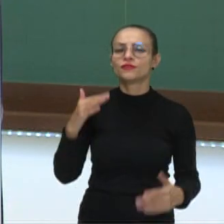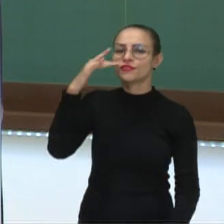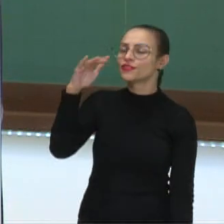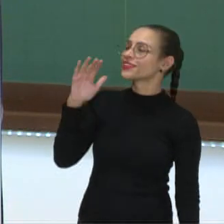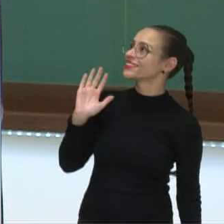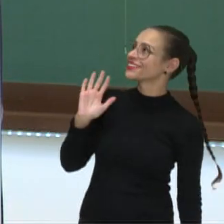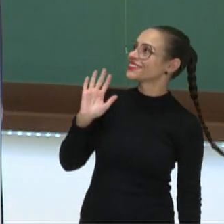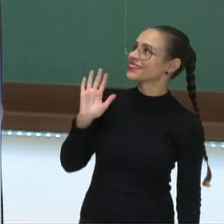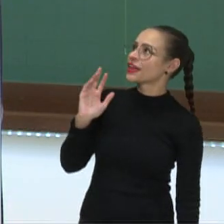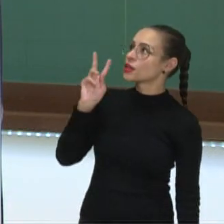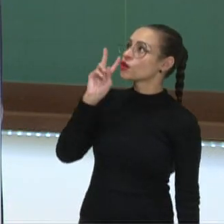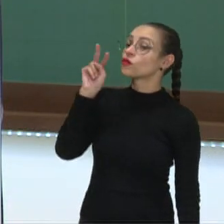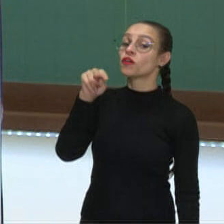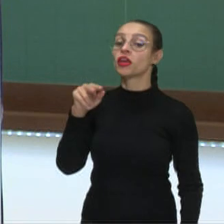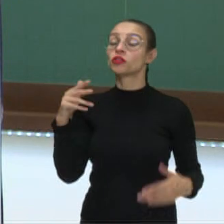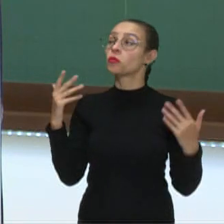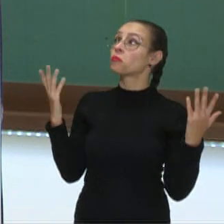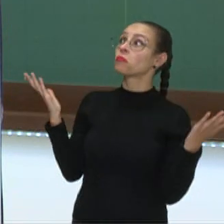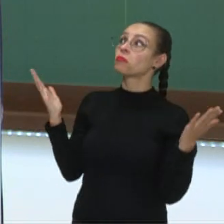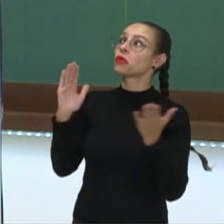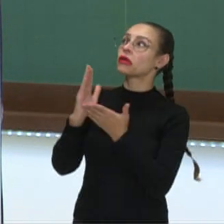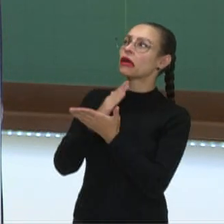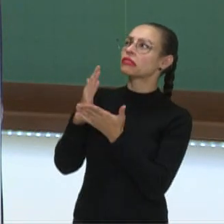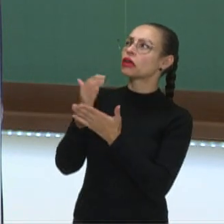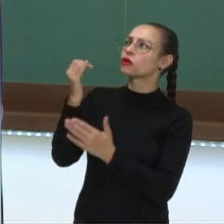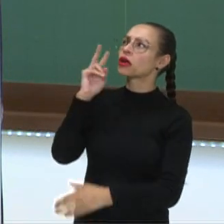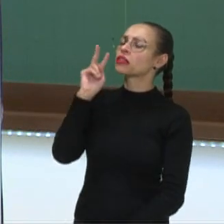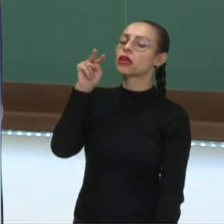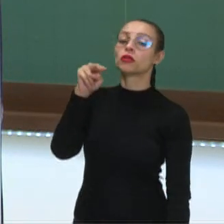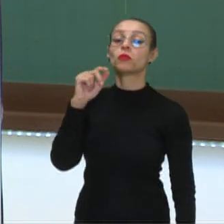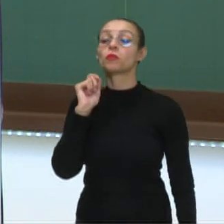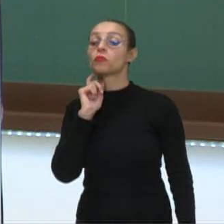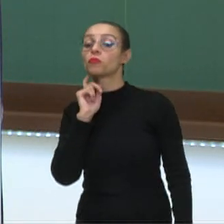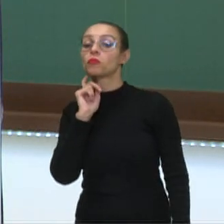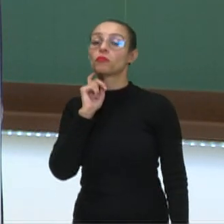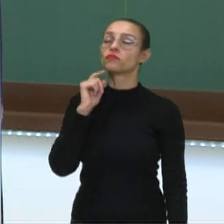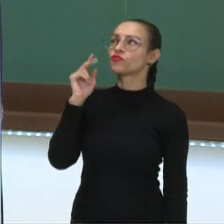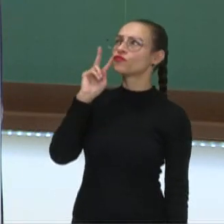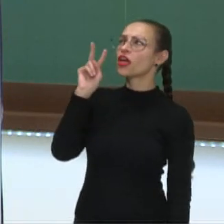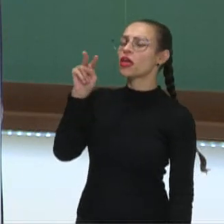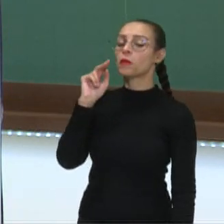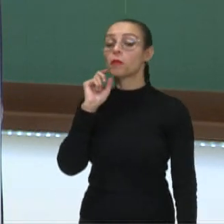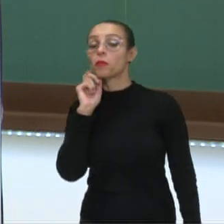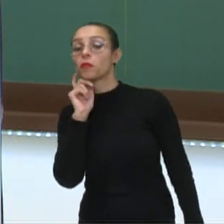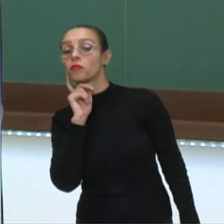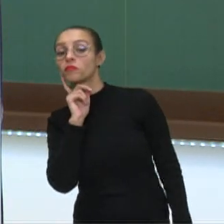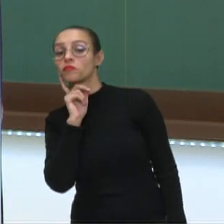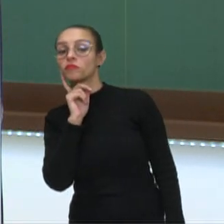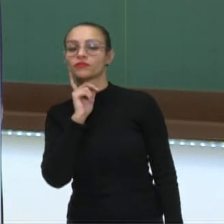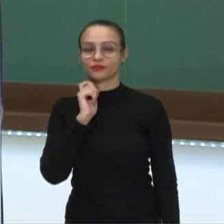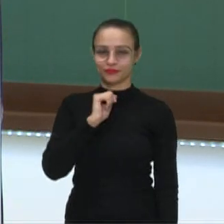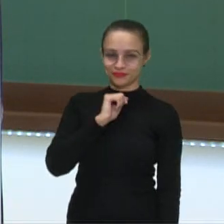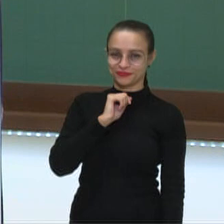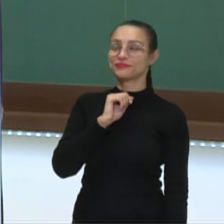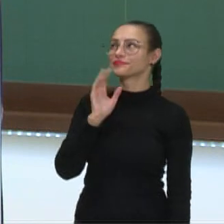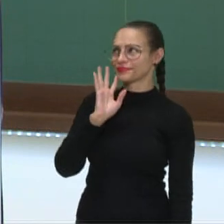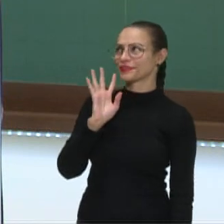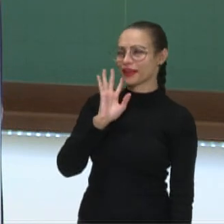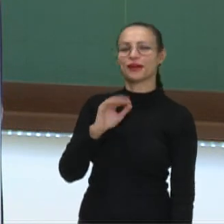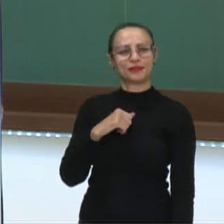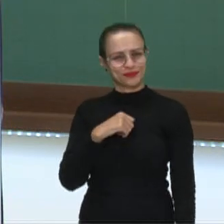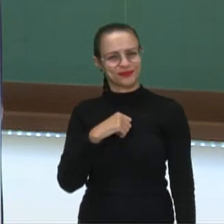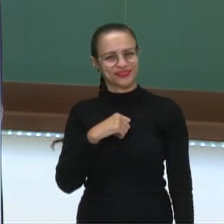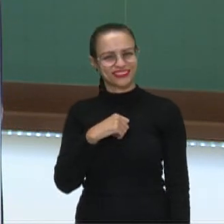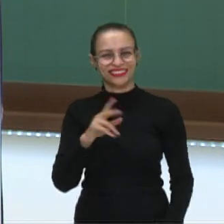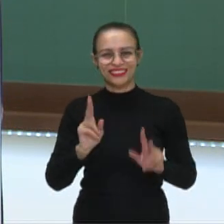Vivi, você está vendo o caderno e caneta aí, eles estão usando? Você consegue olhar aí de baixo? Ah, legal. Então vamos